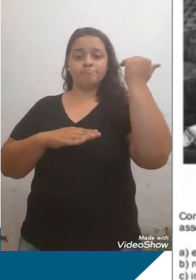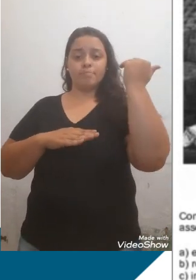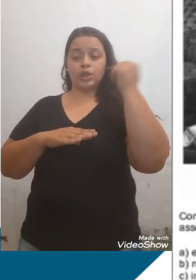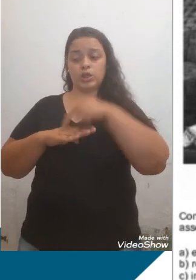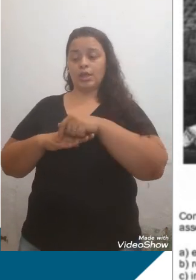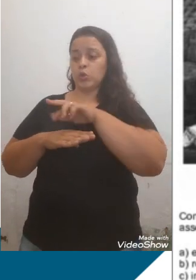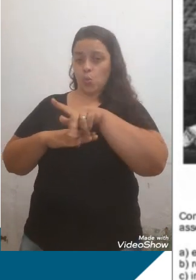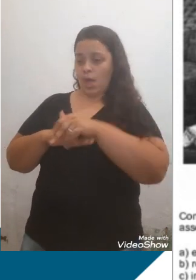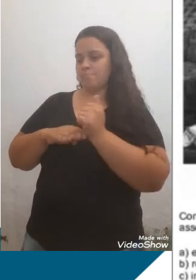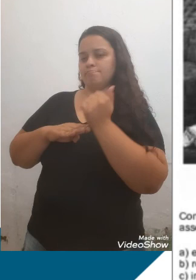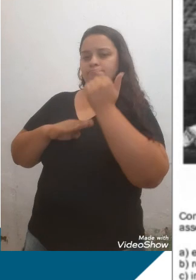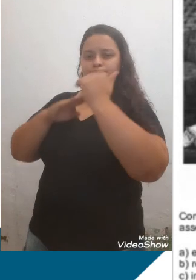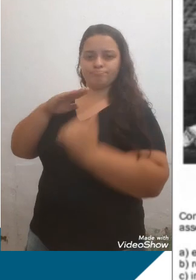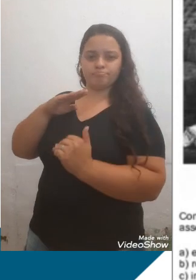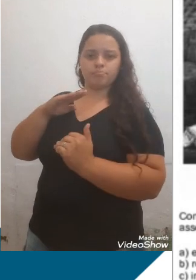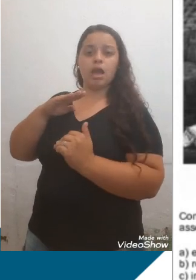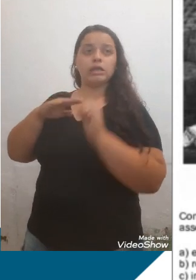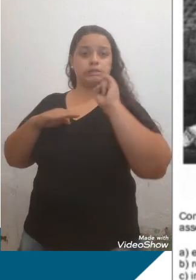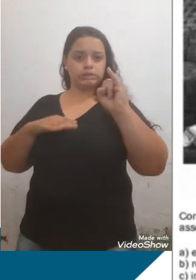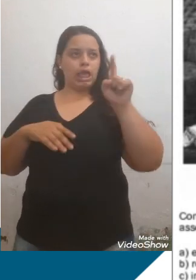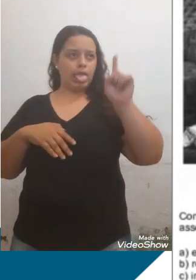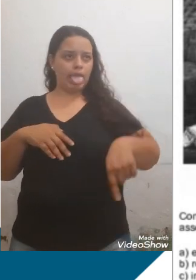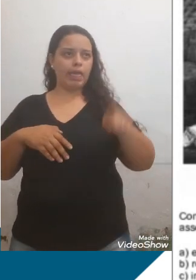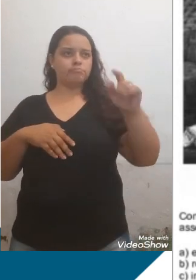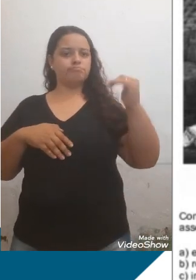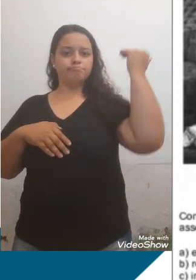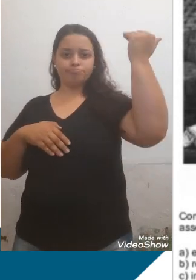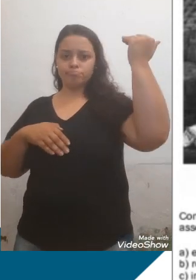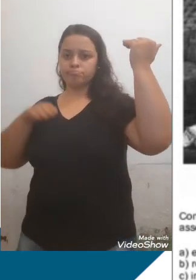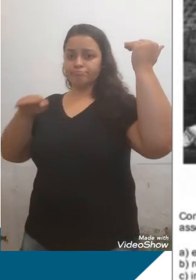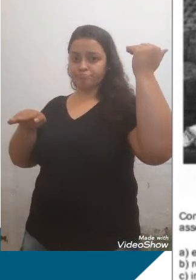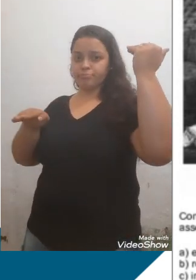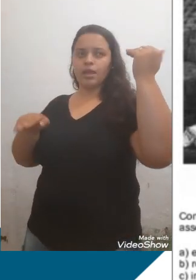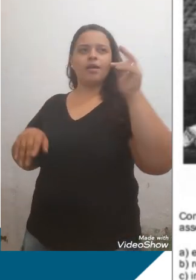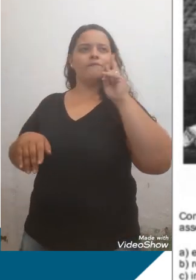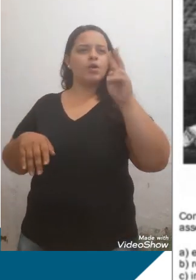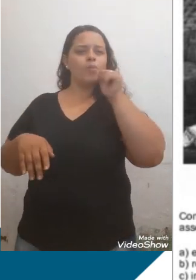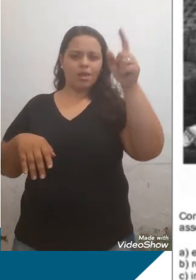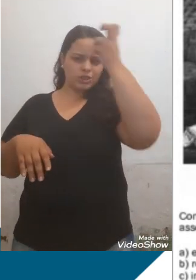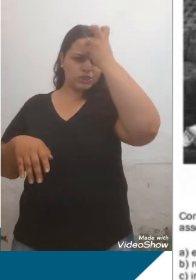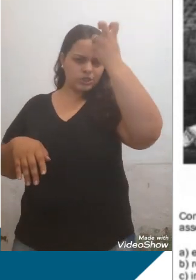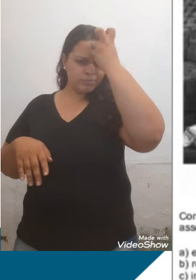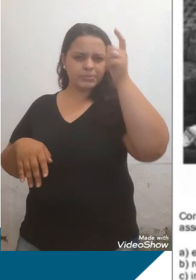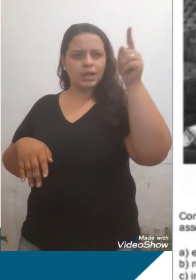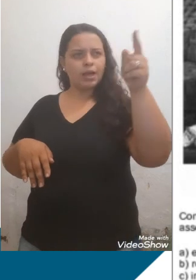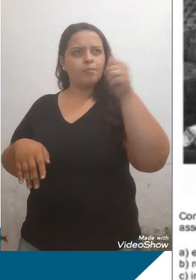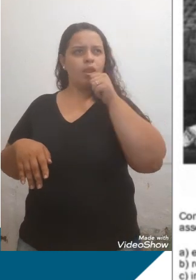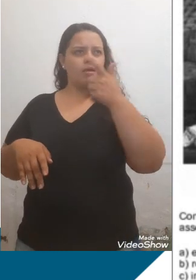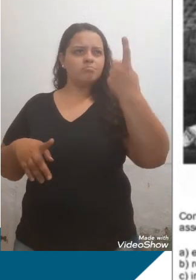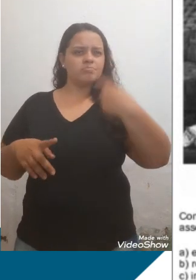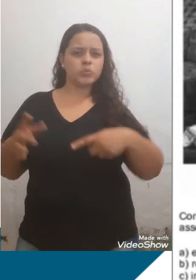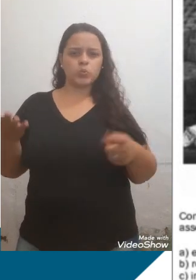egípcia, ela está sendo retratada de uma forma muito sensual, através da sua postura e